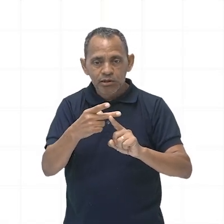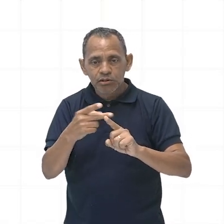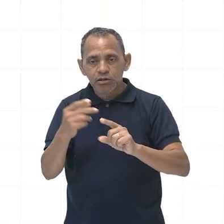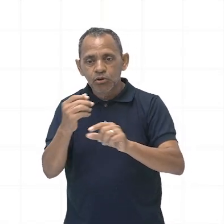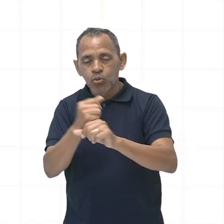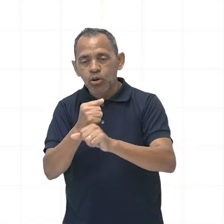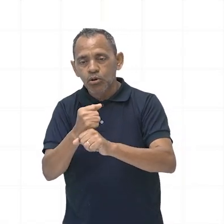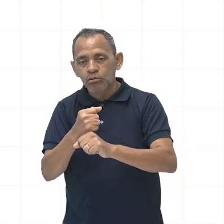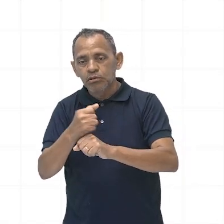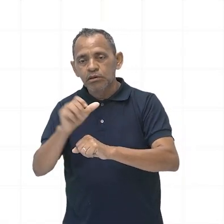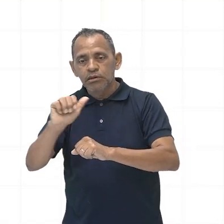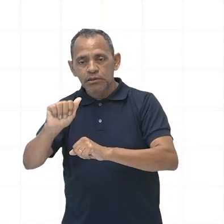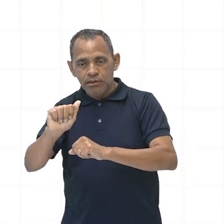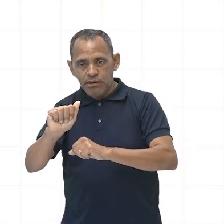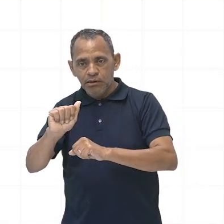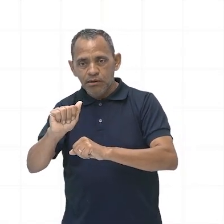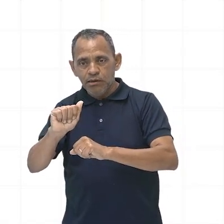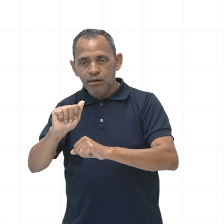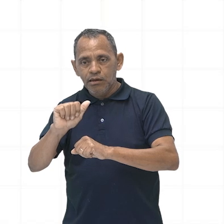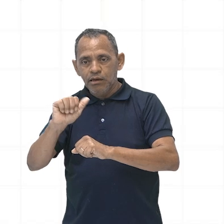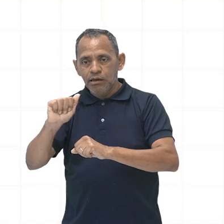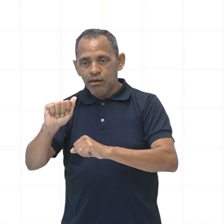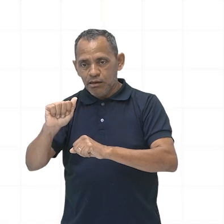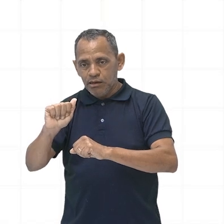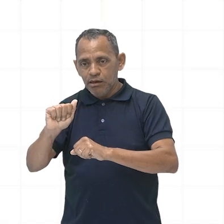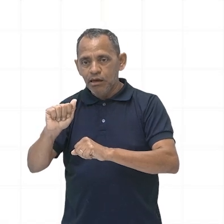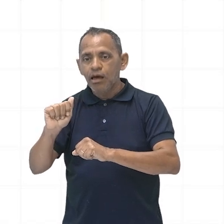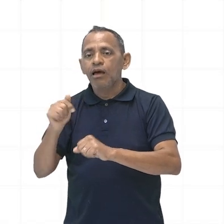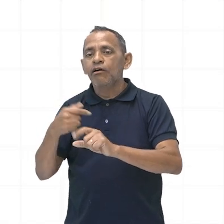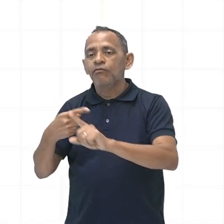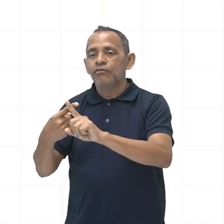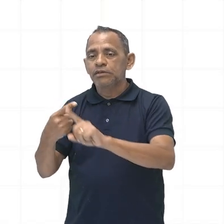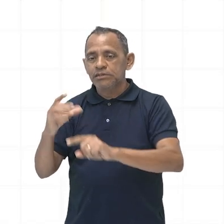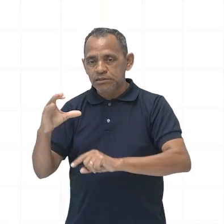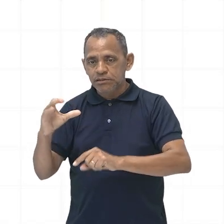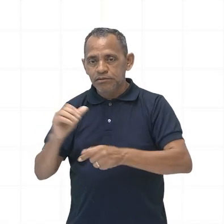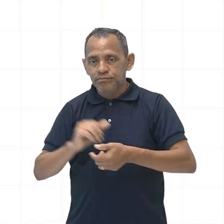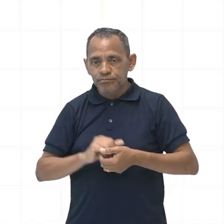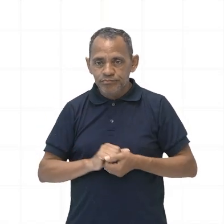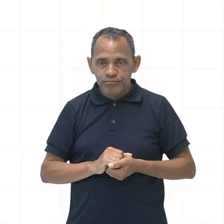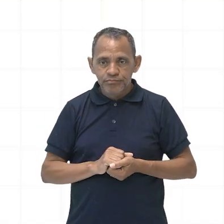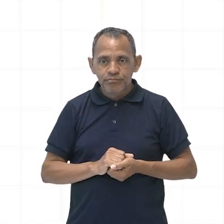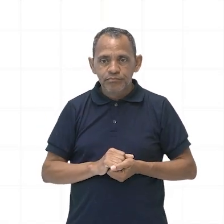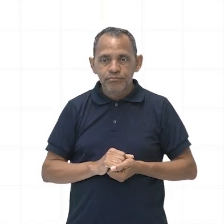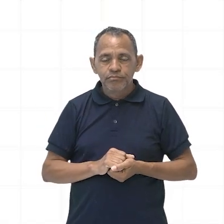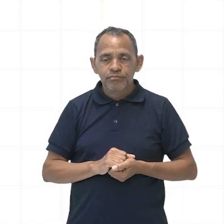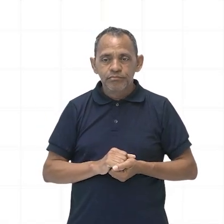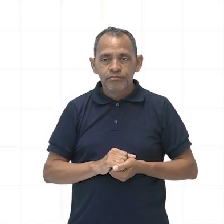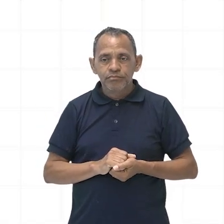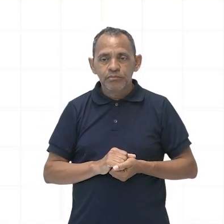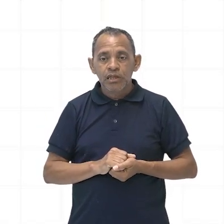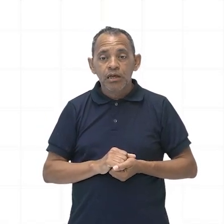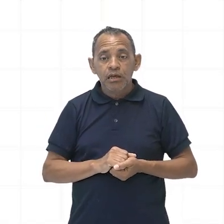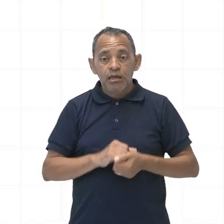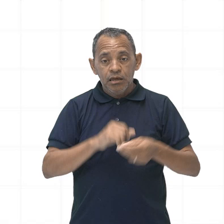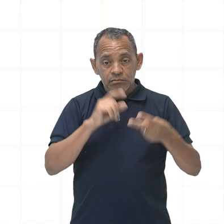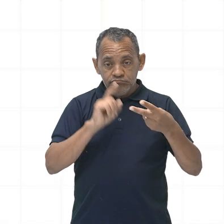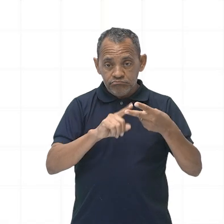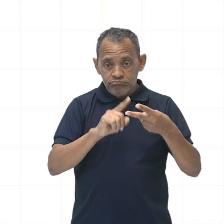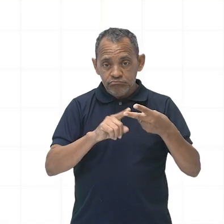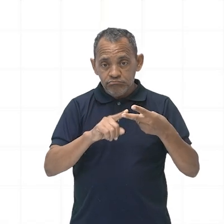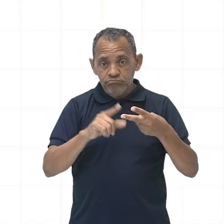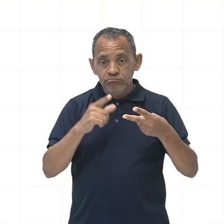igual a A vezes a projeção C. Essa aqui é a primeira relação. A segunda